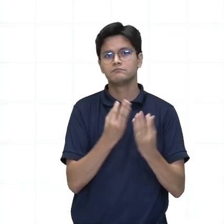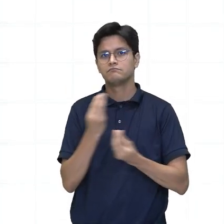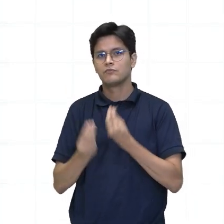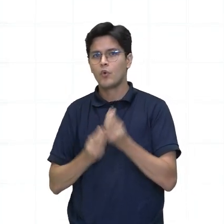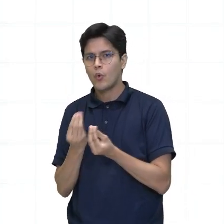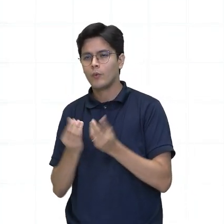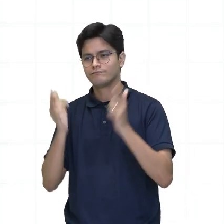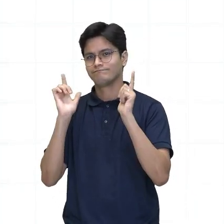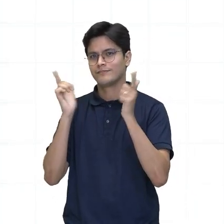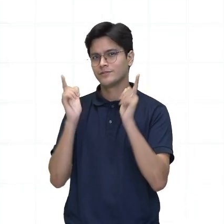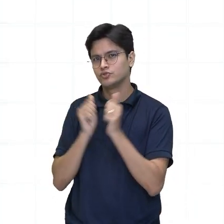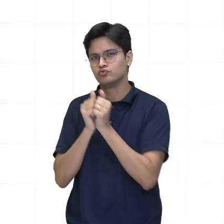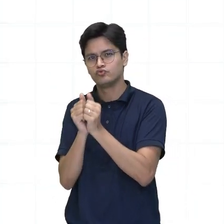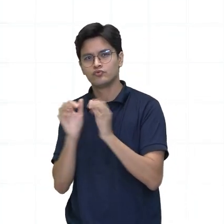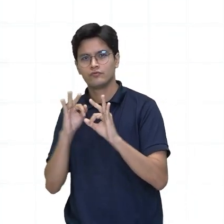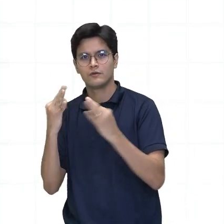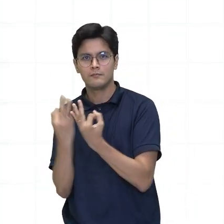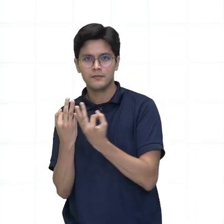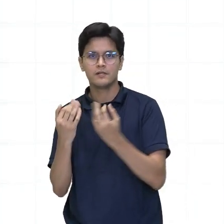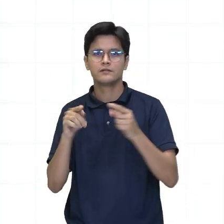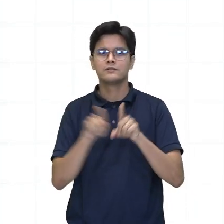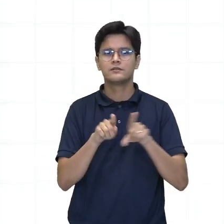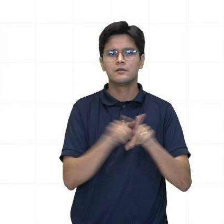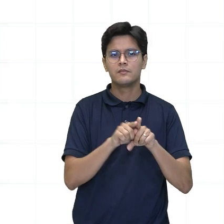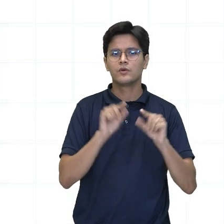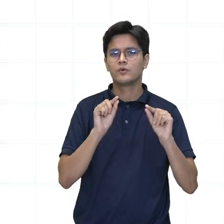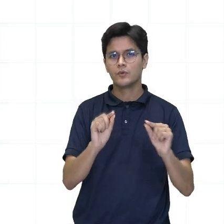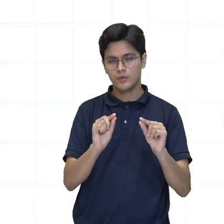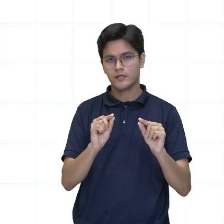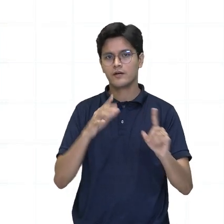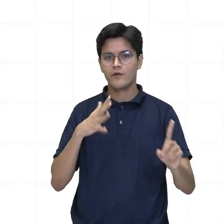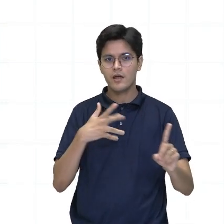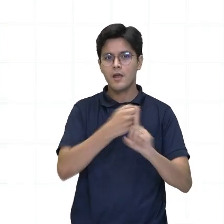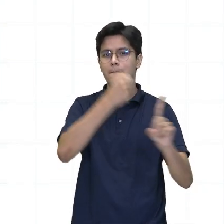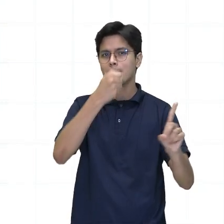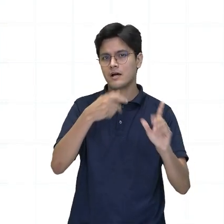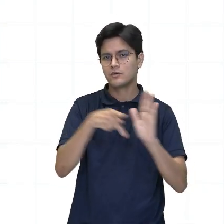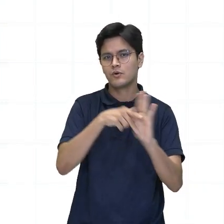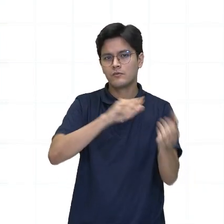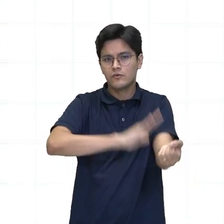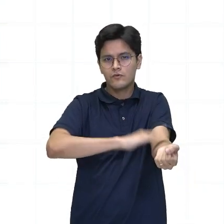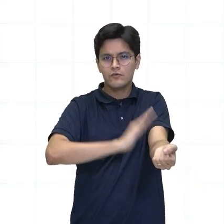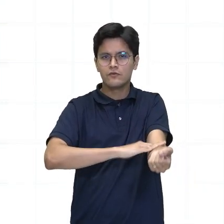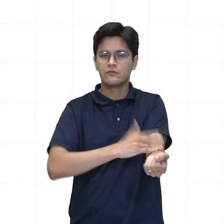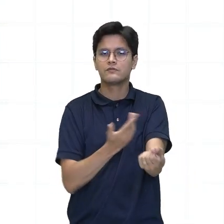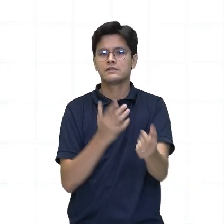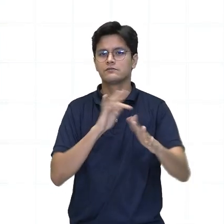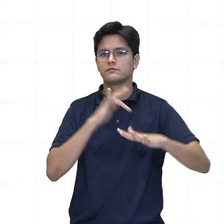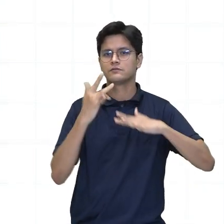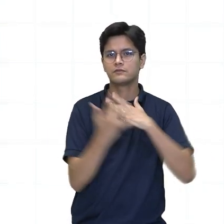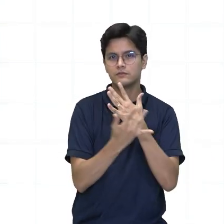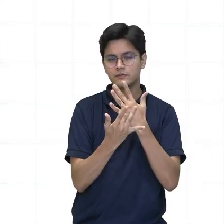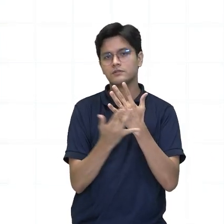vício das mídias sociais nas famílias? Ou digital influencers e a família?